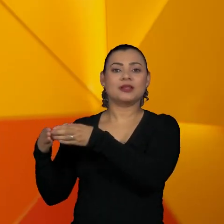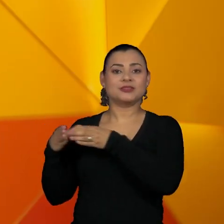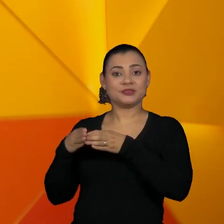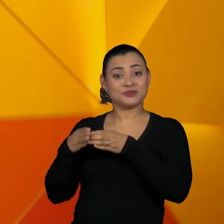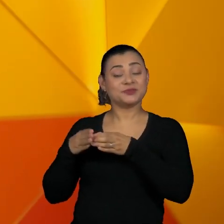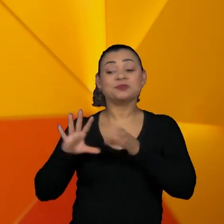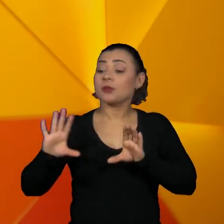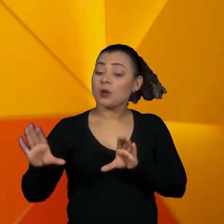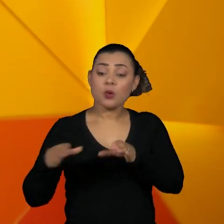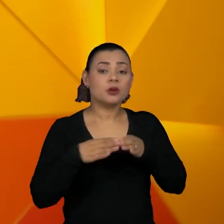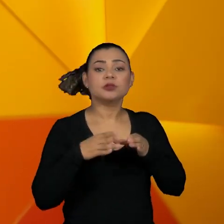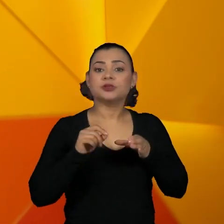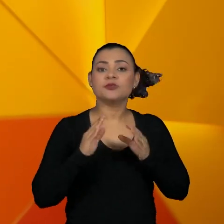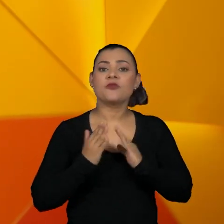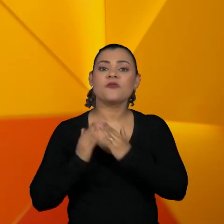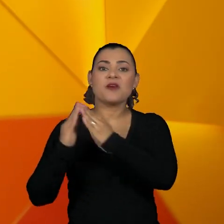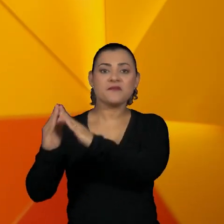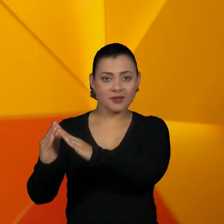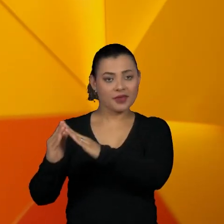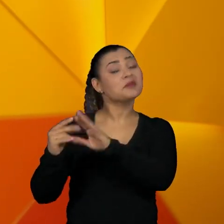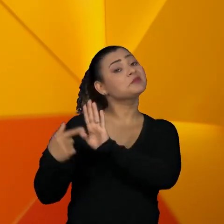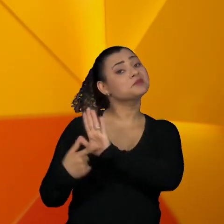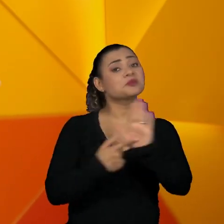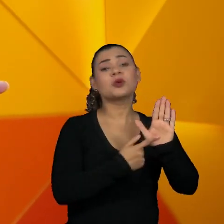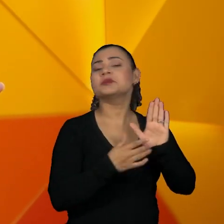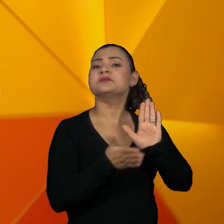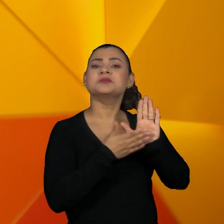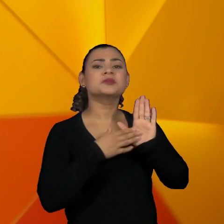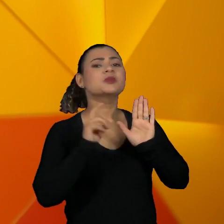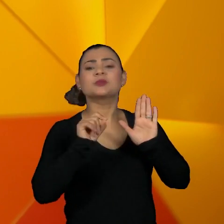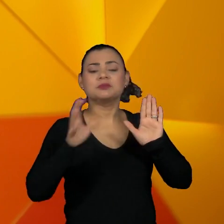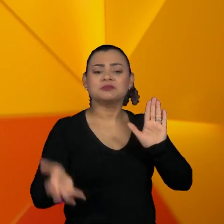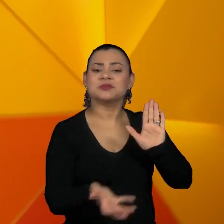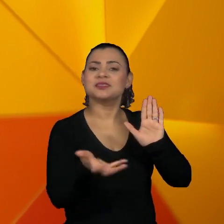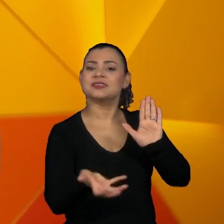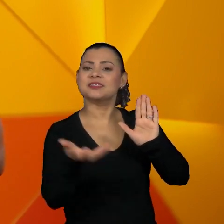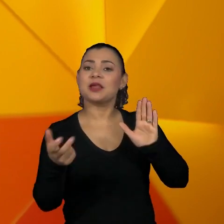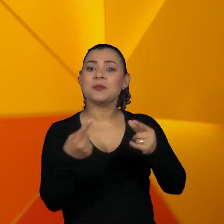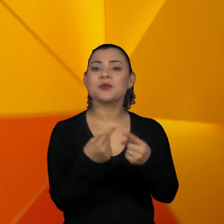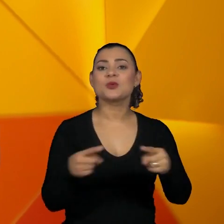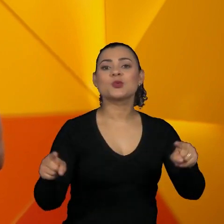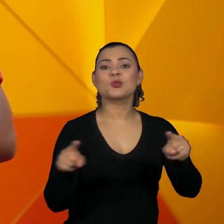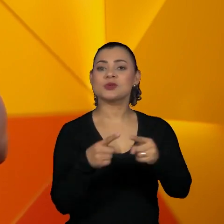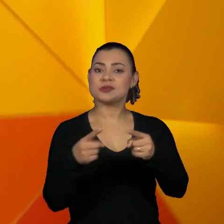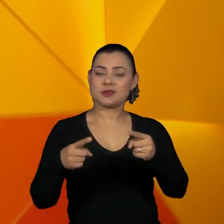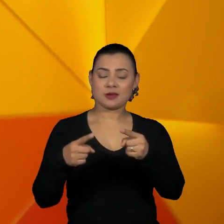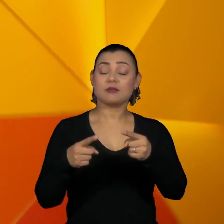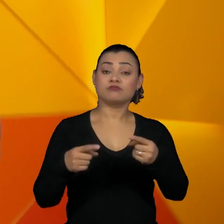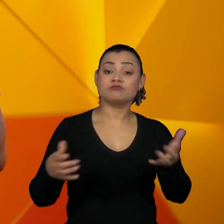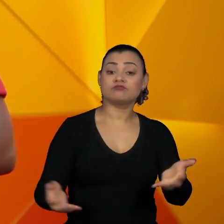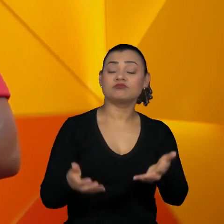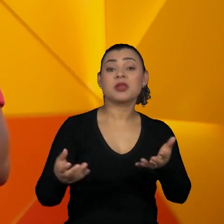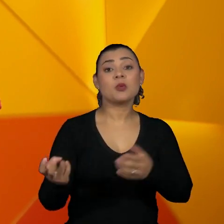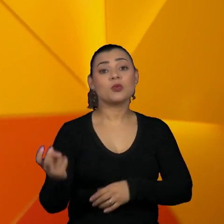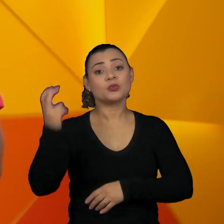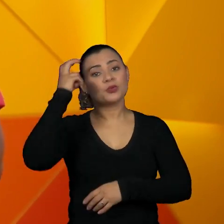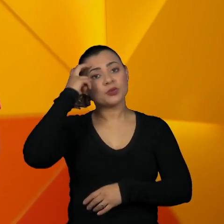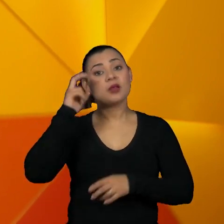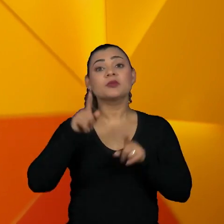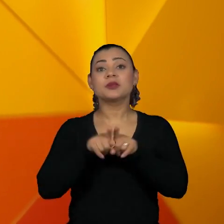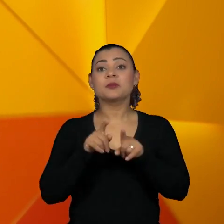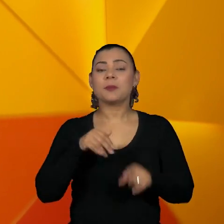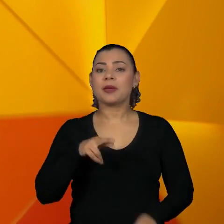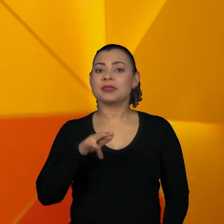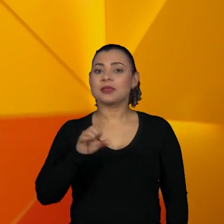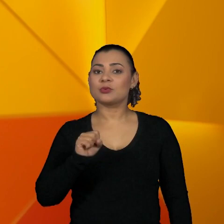O coletivo Favela Instrumental propõe estimular a prática da música instrumental. A ocupação cultural Mateus Santos